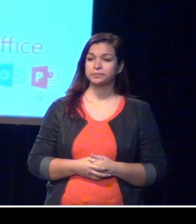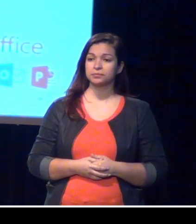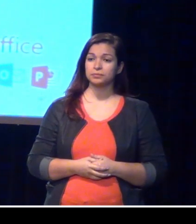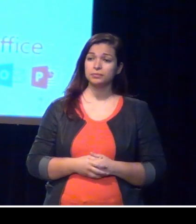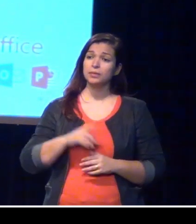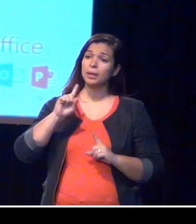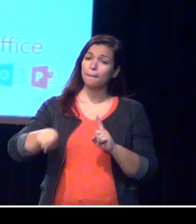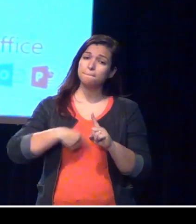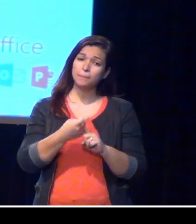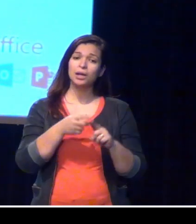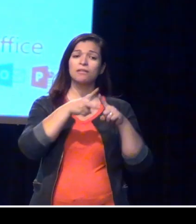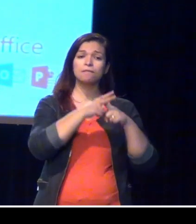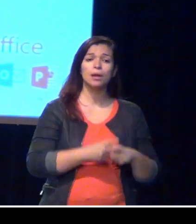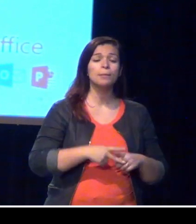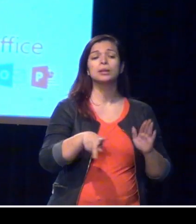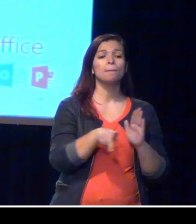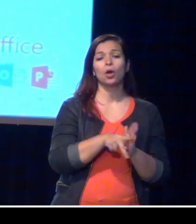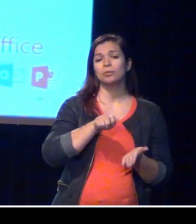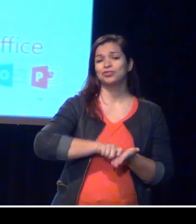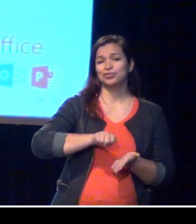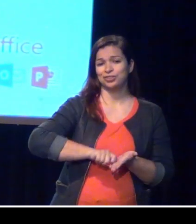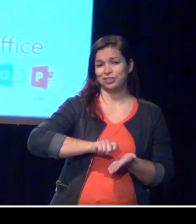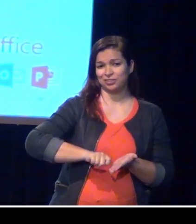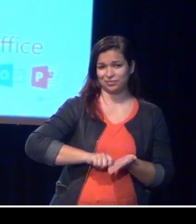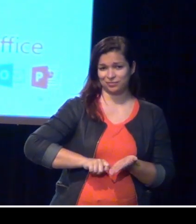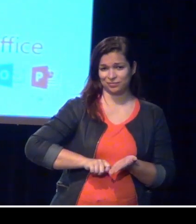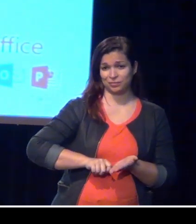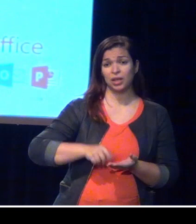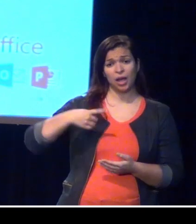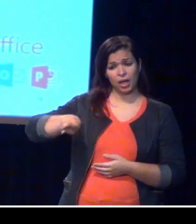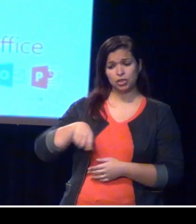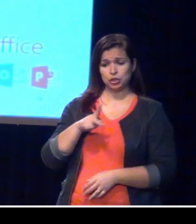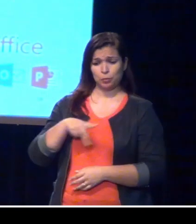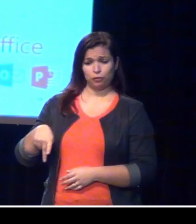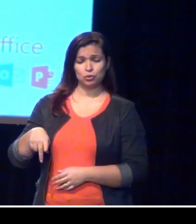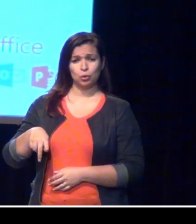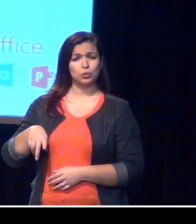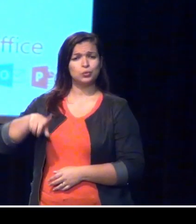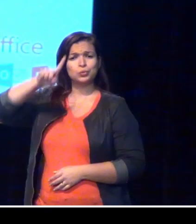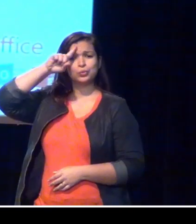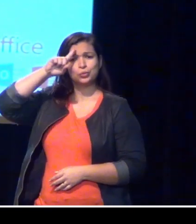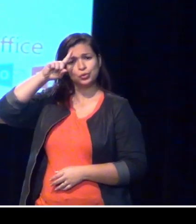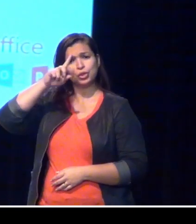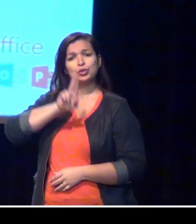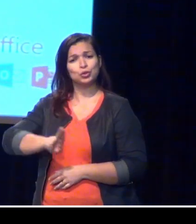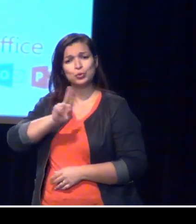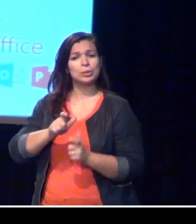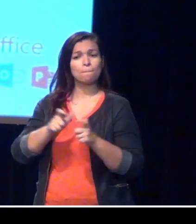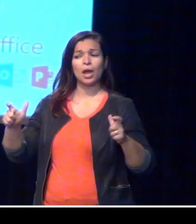das ferramentas da escrita, né? O nosso dia a dia de professor, a gente usa a maioria